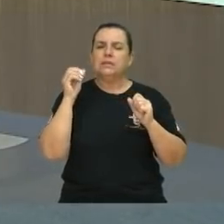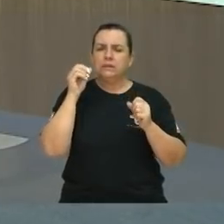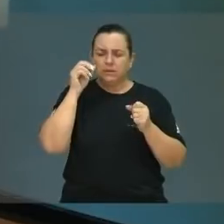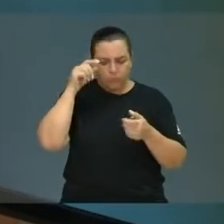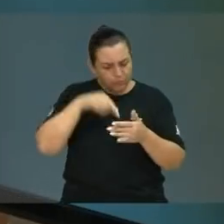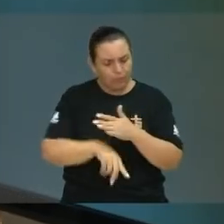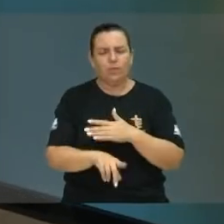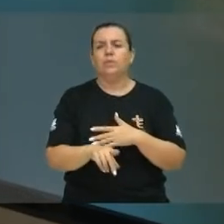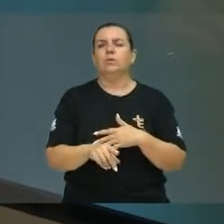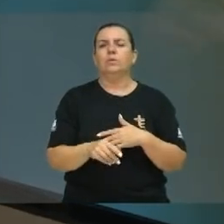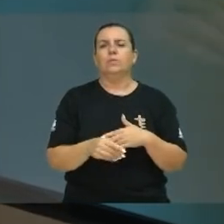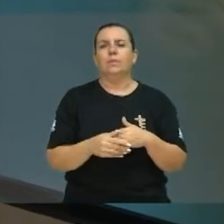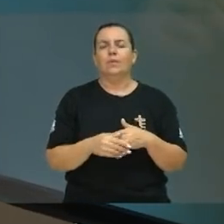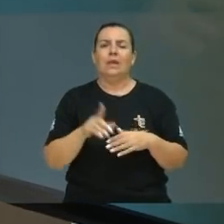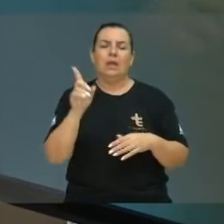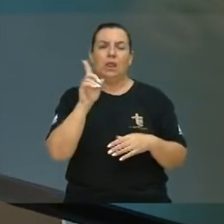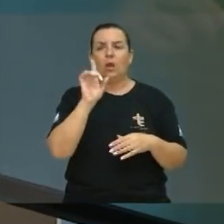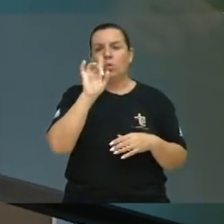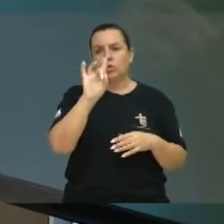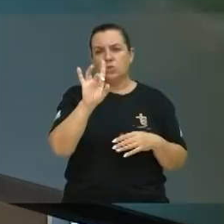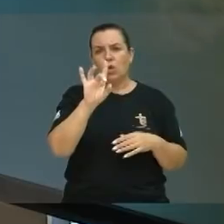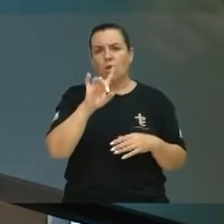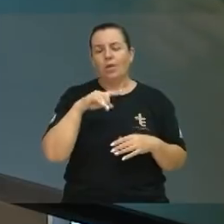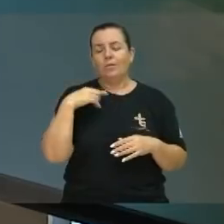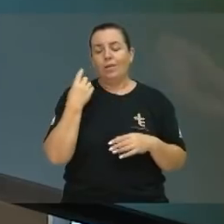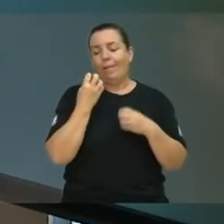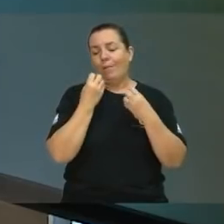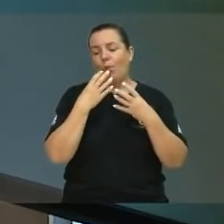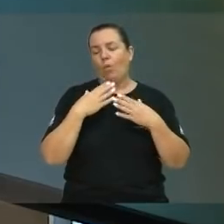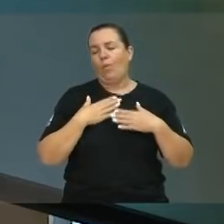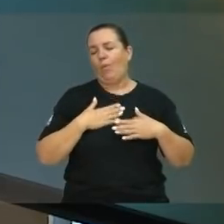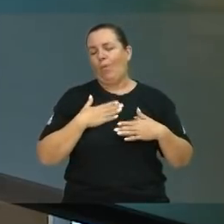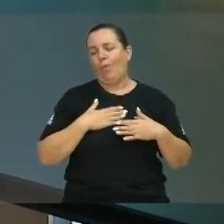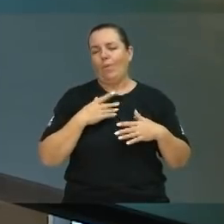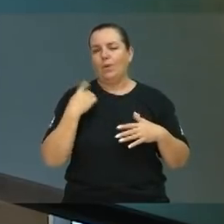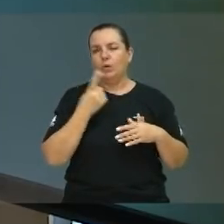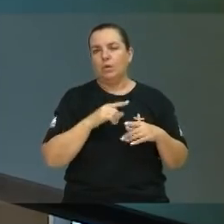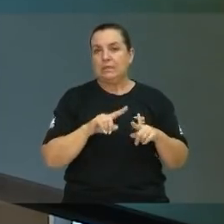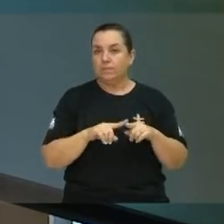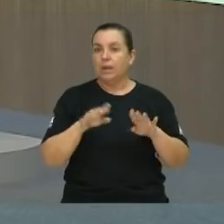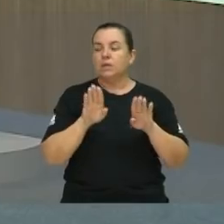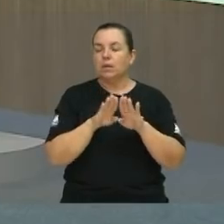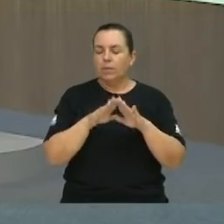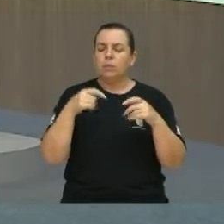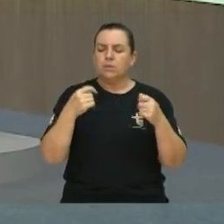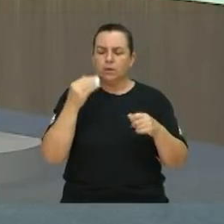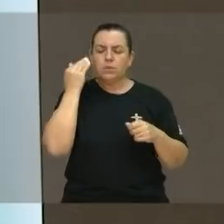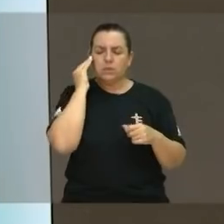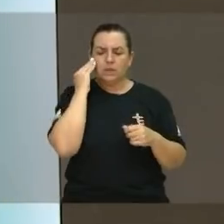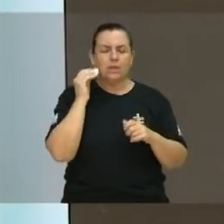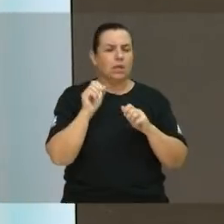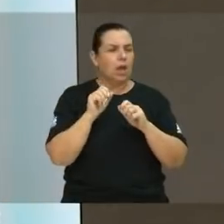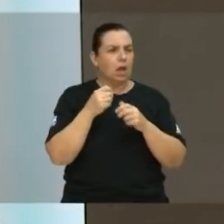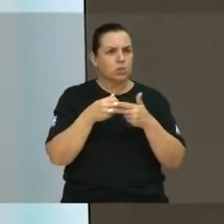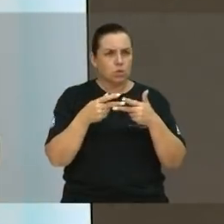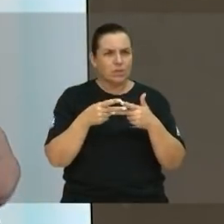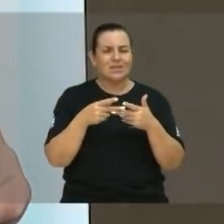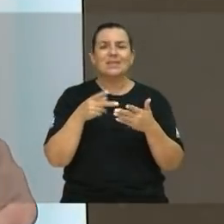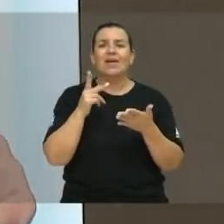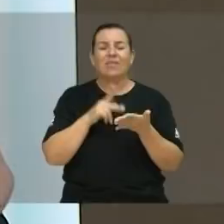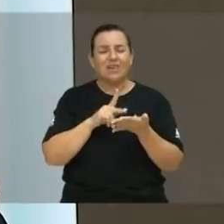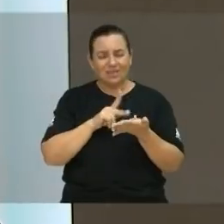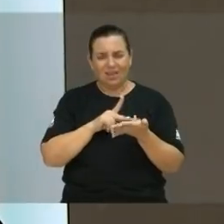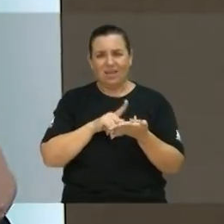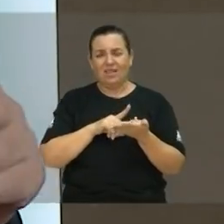compreender e não só o que nos agrada ou nos condenam o nosso modo singular de compreender mas queremos